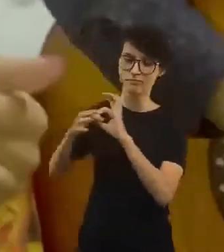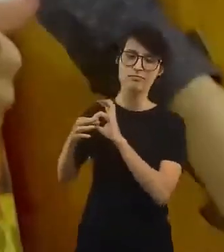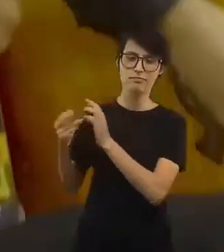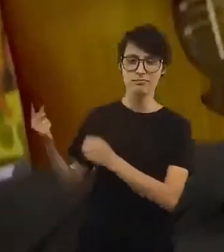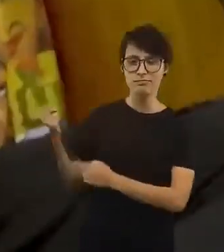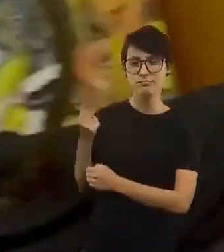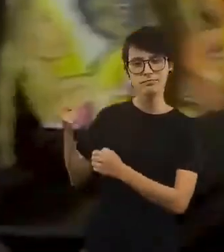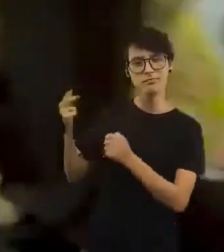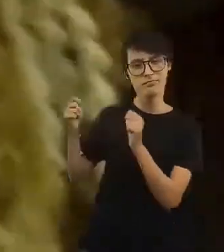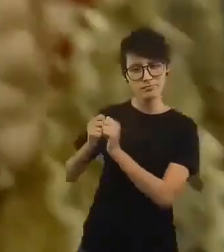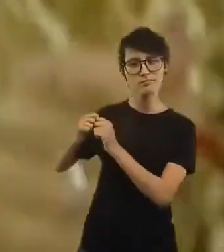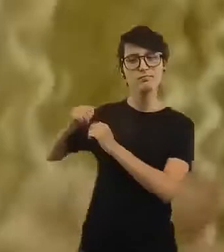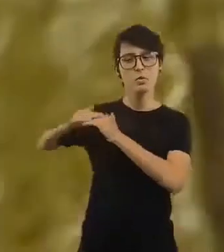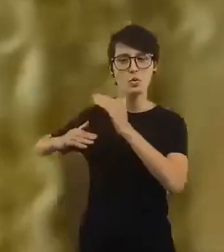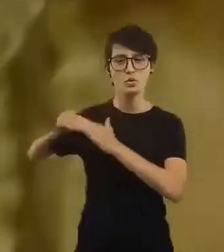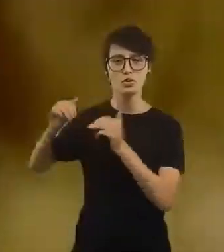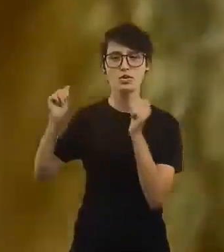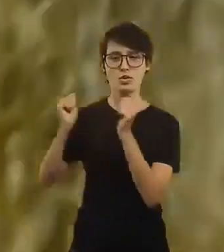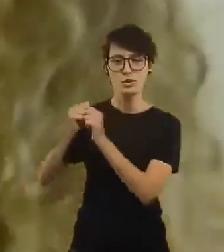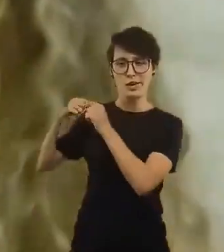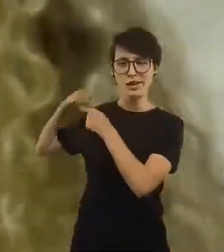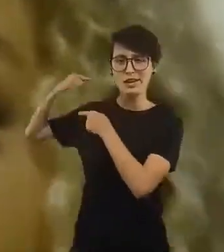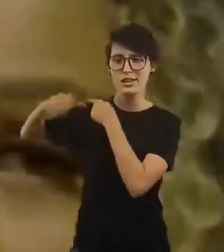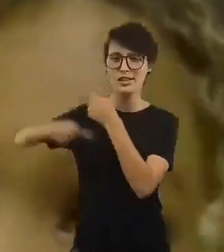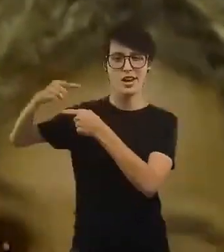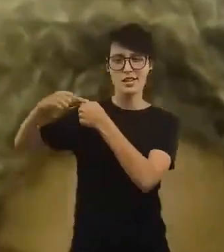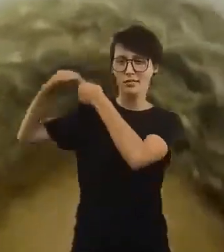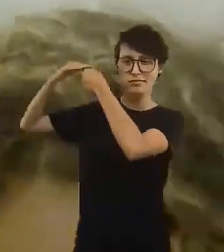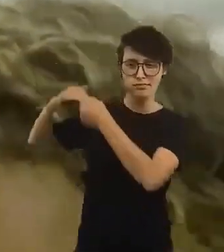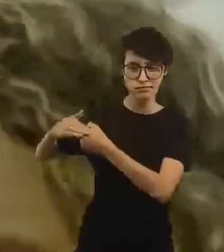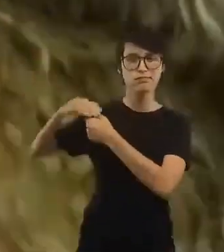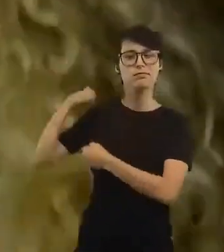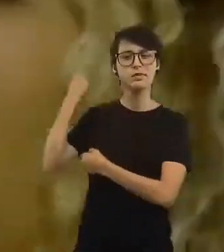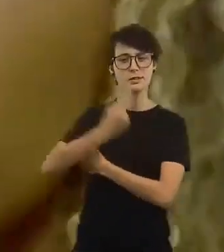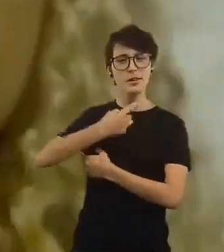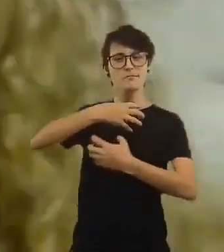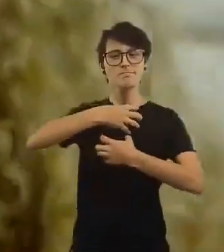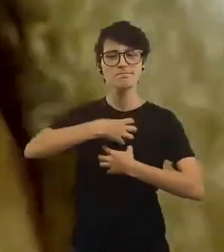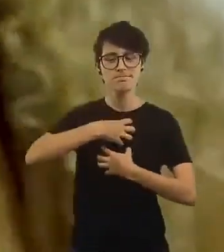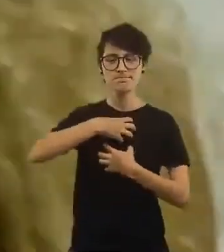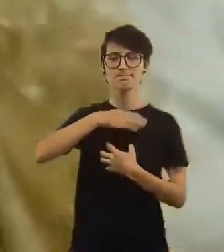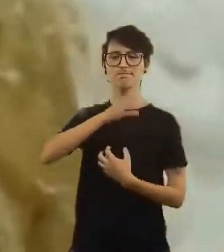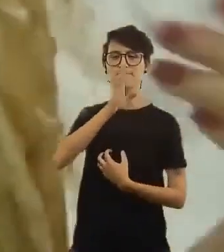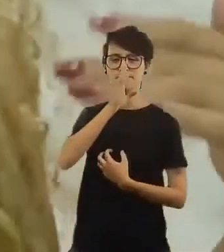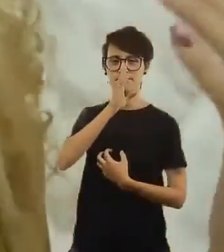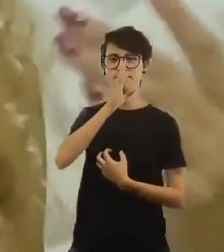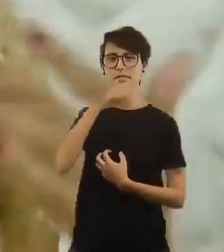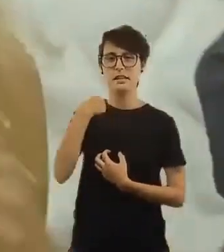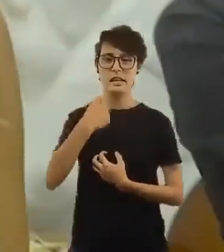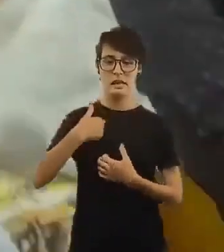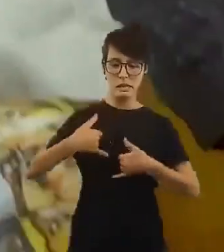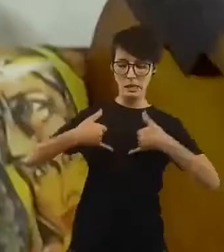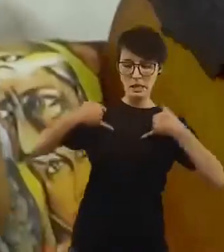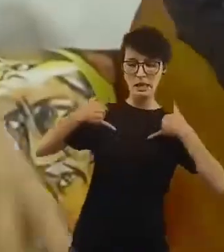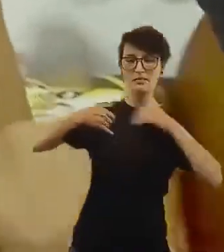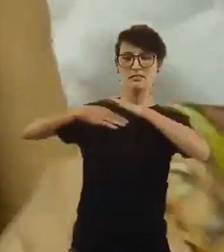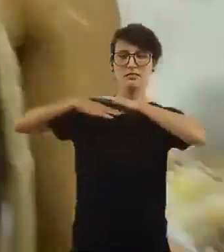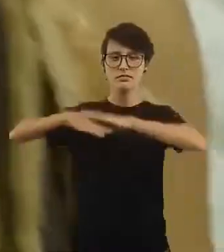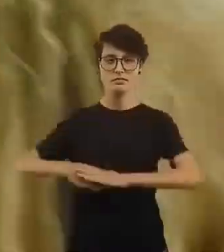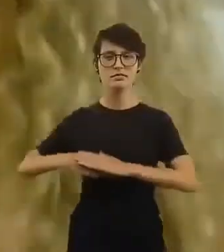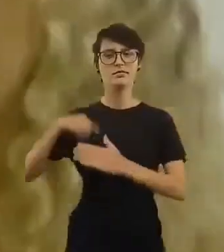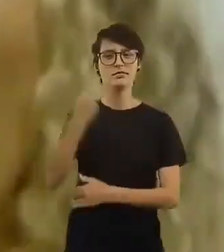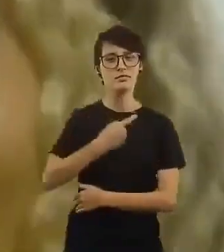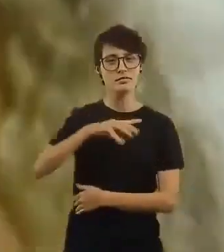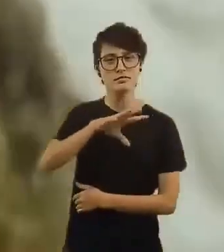você. Geração que ama e não fala. Geração que sente se cala. Jogos de egos gigantes. Corações partidos a todos os instantes.